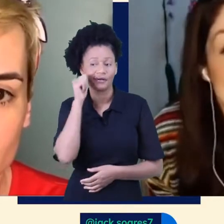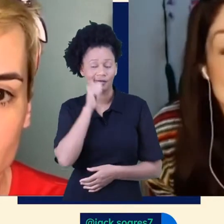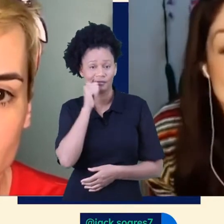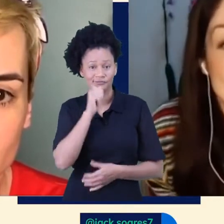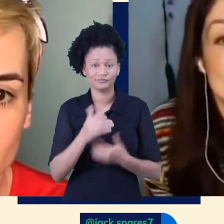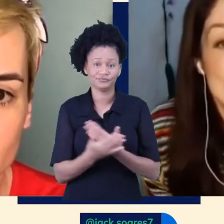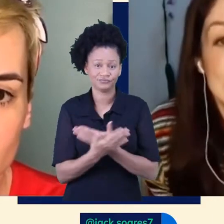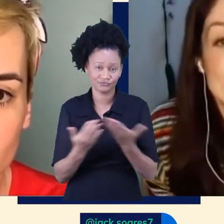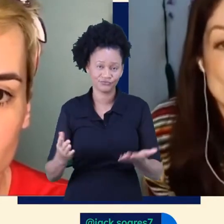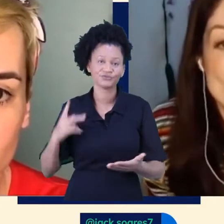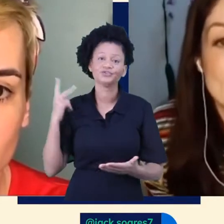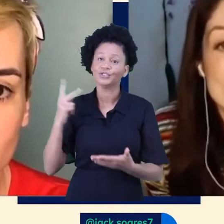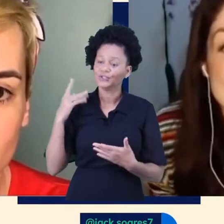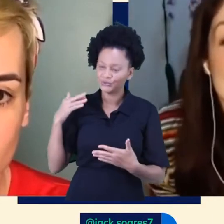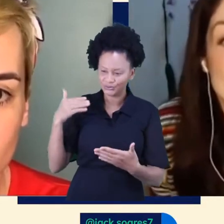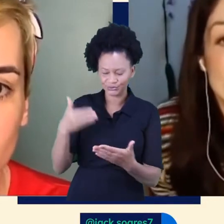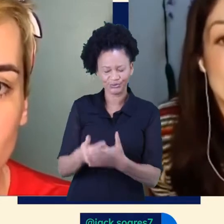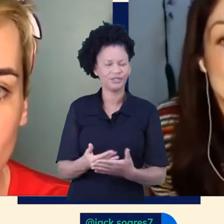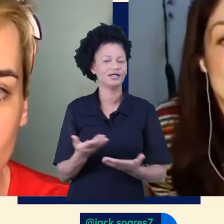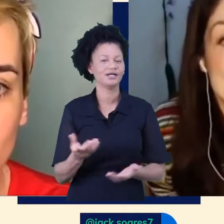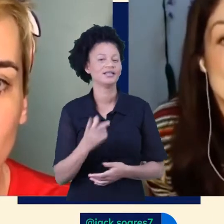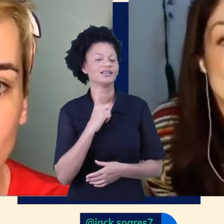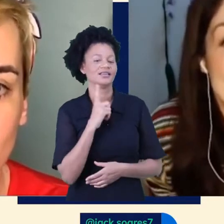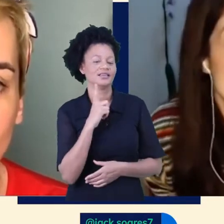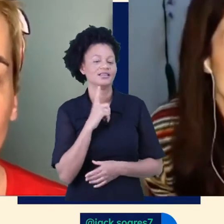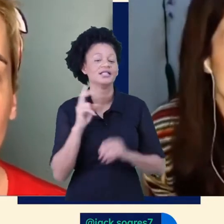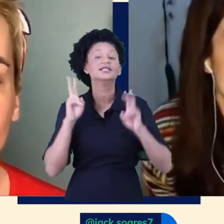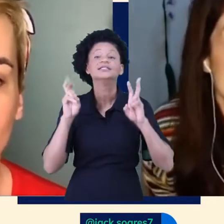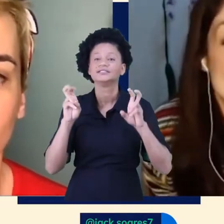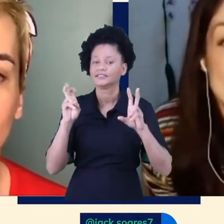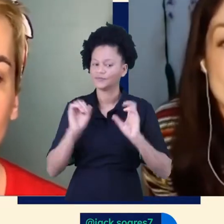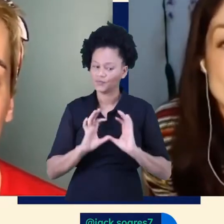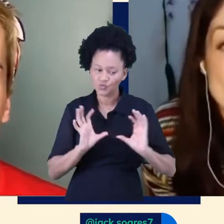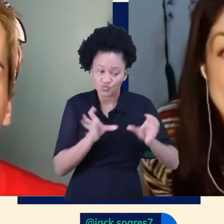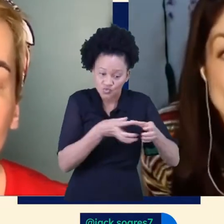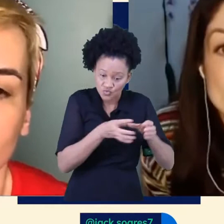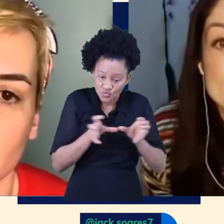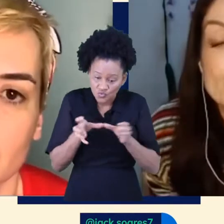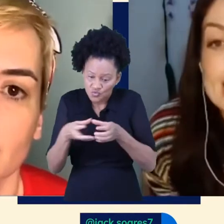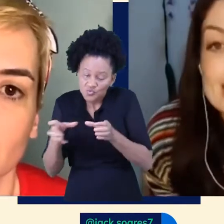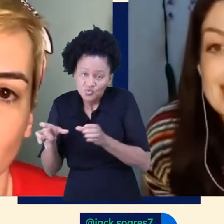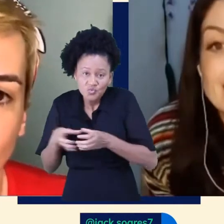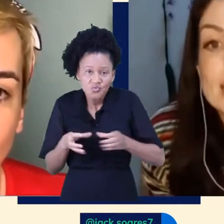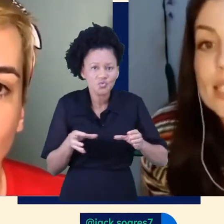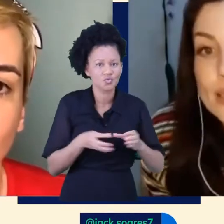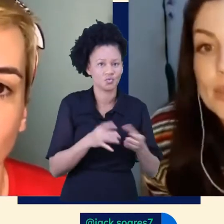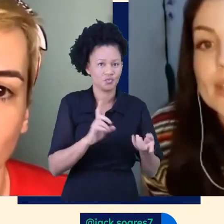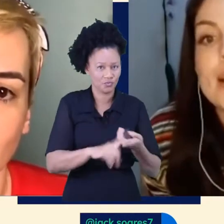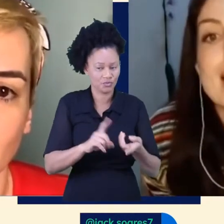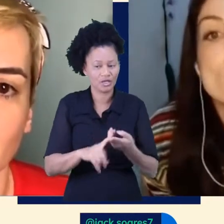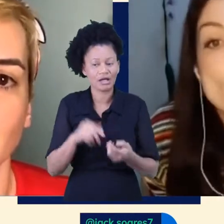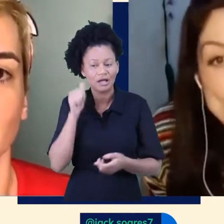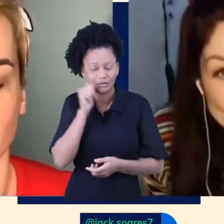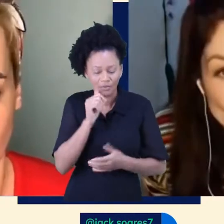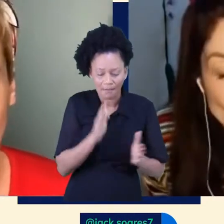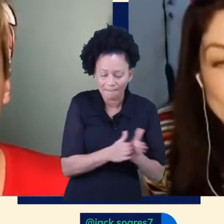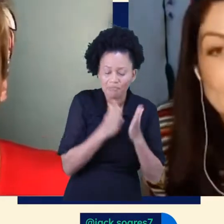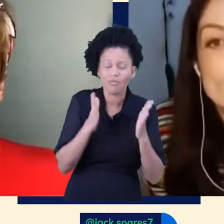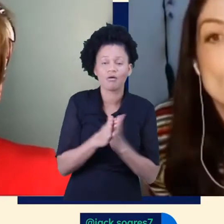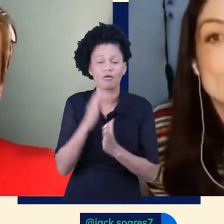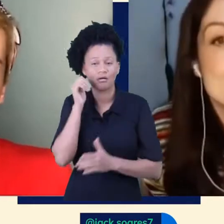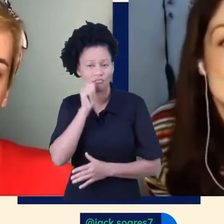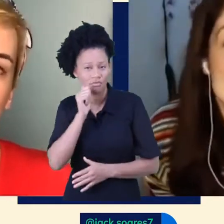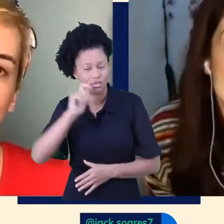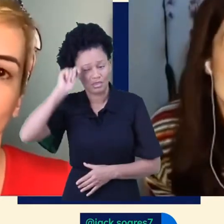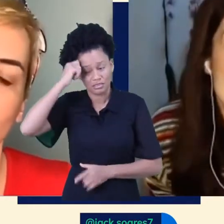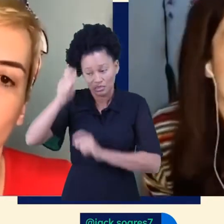historicamente, aí a gente tem que ver uma questão de classe também, né, gente? As mulheres, por exemplo, as mulheres pobres, as mulheres negras, elas sempre trabalharam muito. Então,